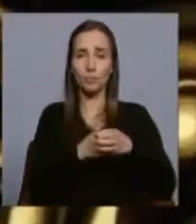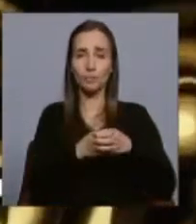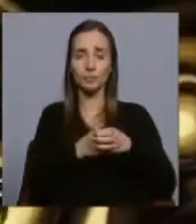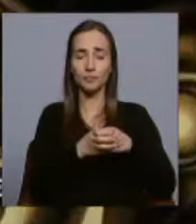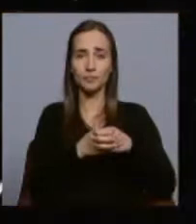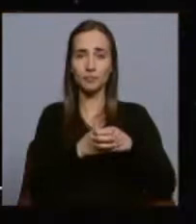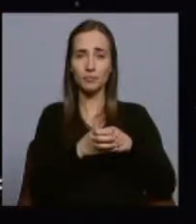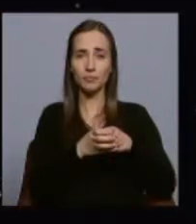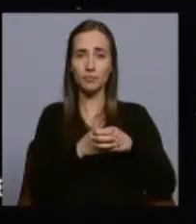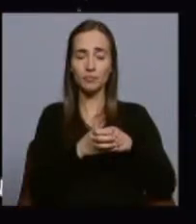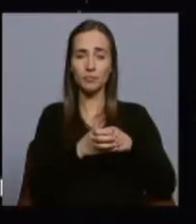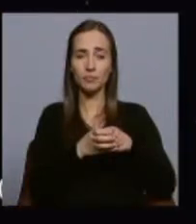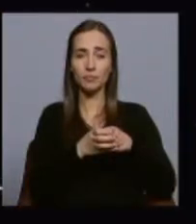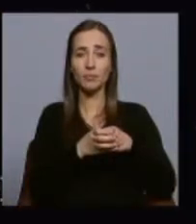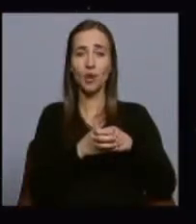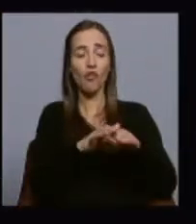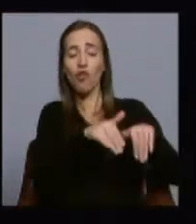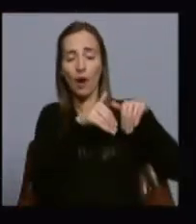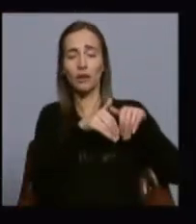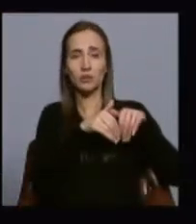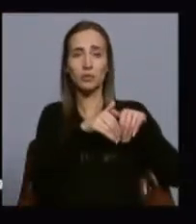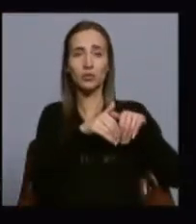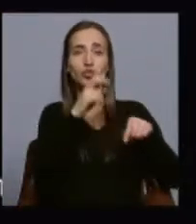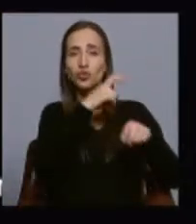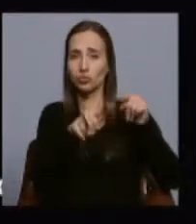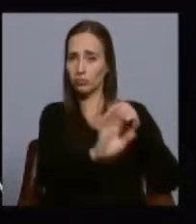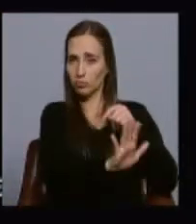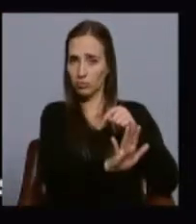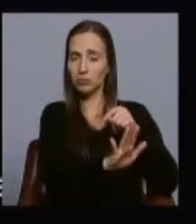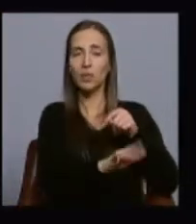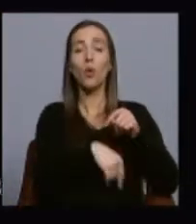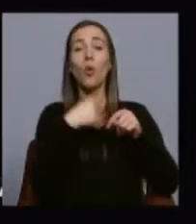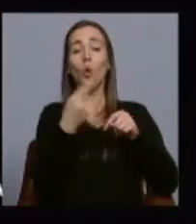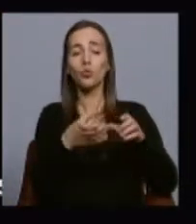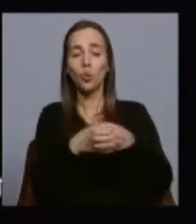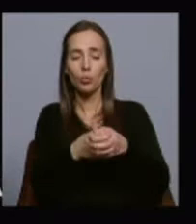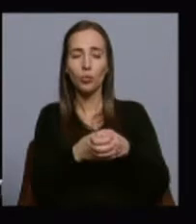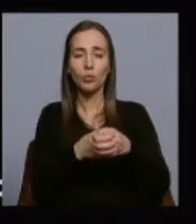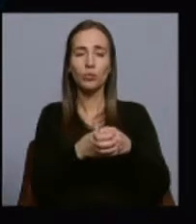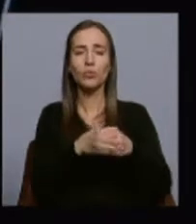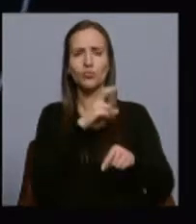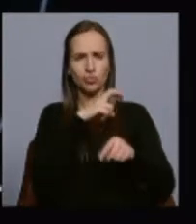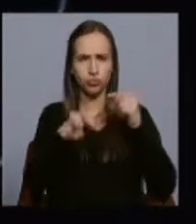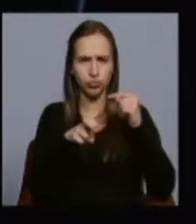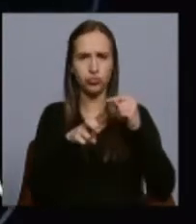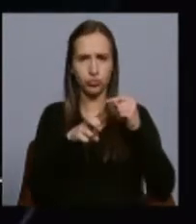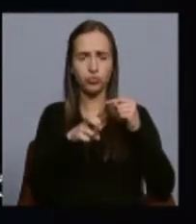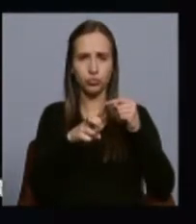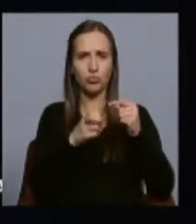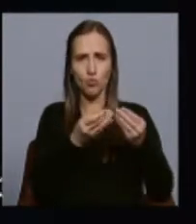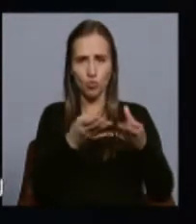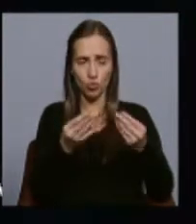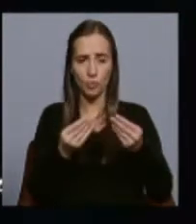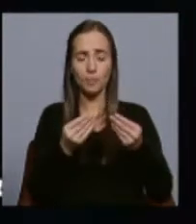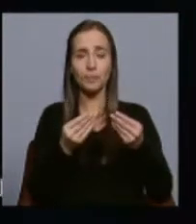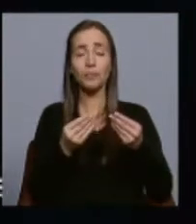totalmente afastada de zonas com eletricidade, ou seja, de luz artificial, e outras com maior presença, apesar de tudo, de luz artificial.